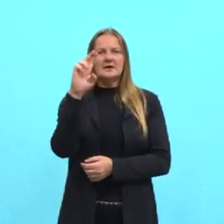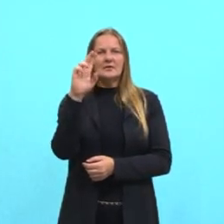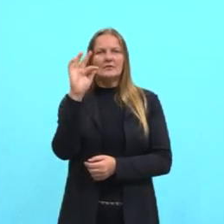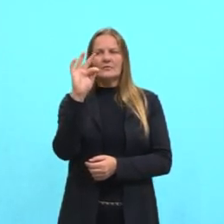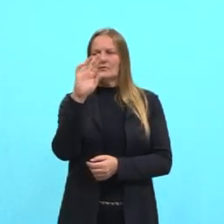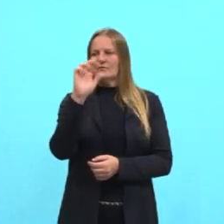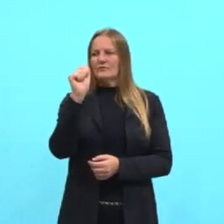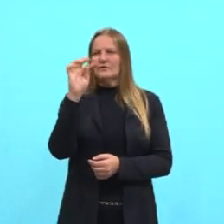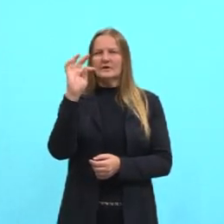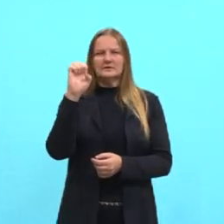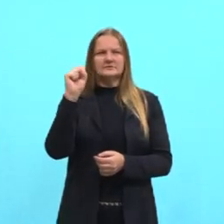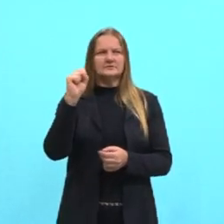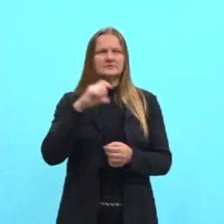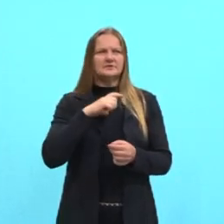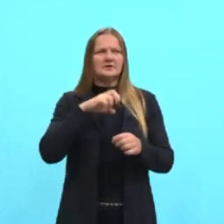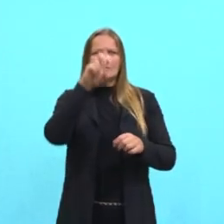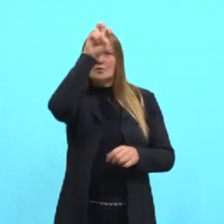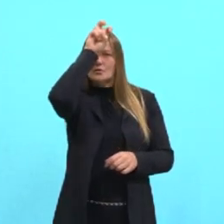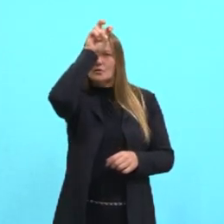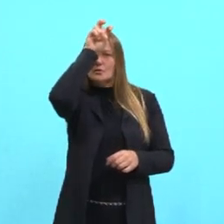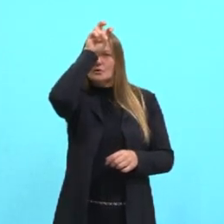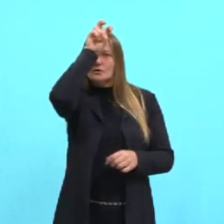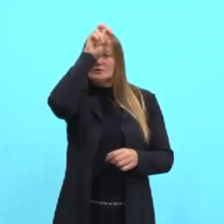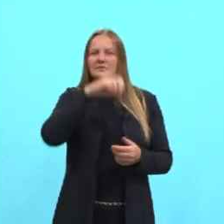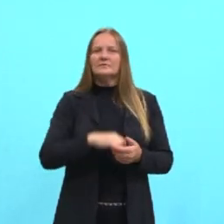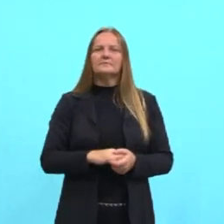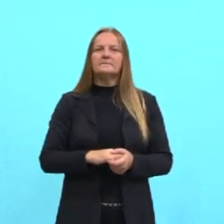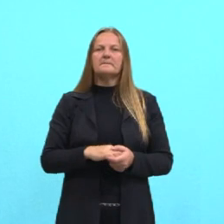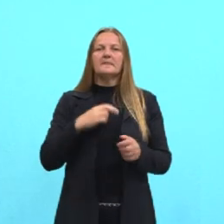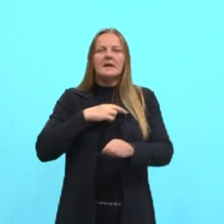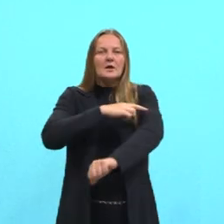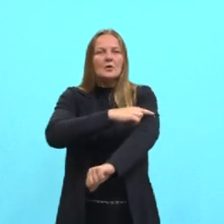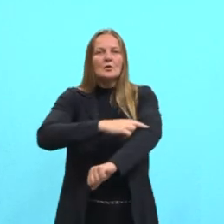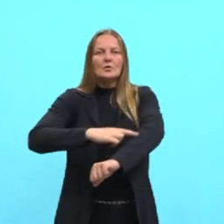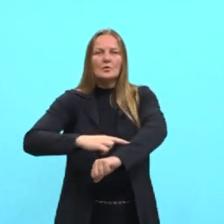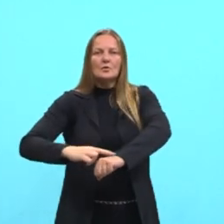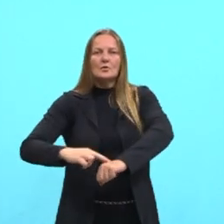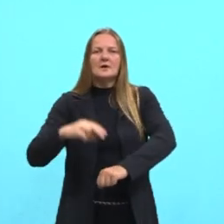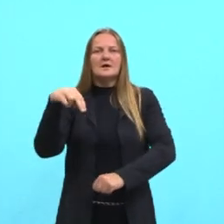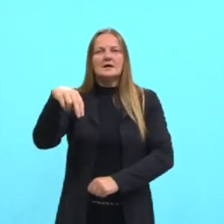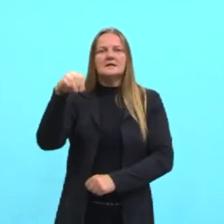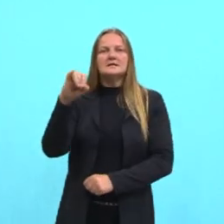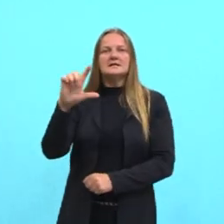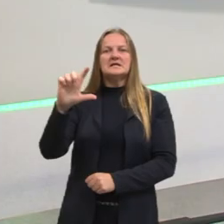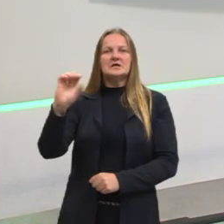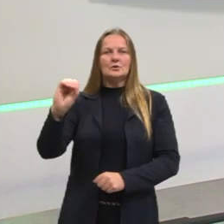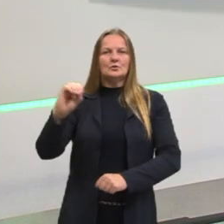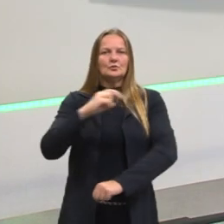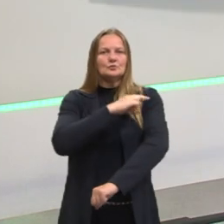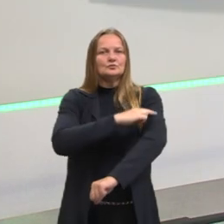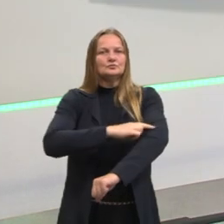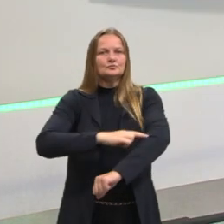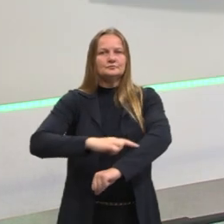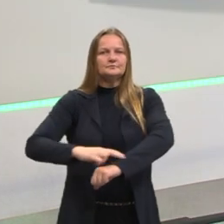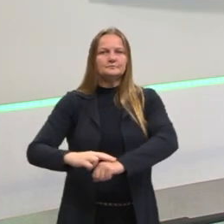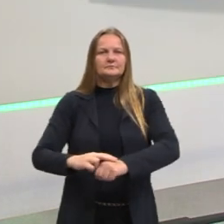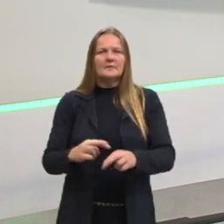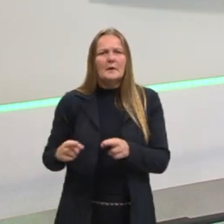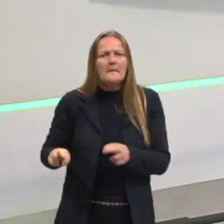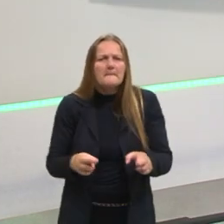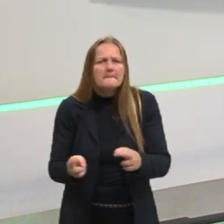nós temos o Egito ali demarcado pelo Rio Nilo essas regiões elas são consideradas as